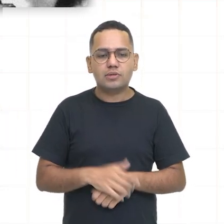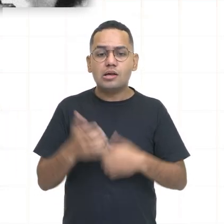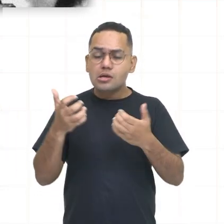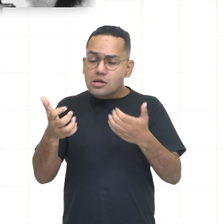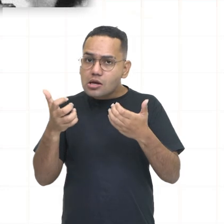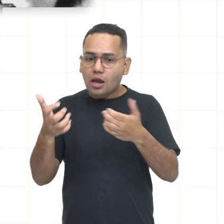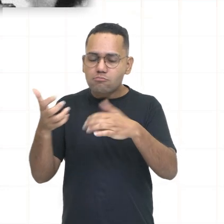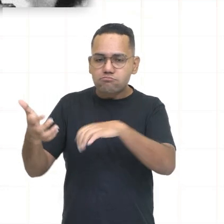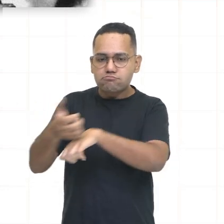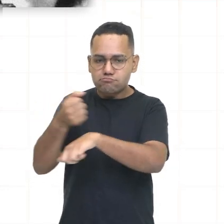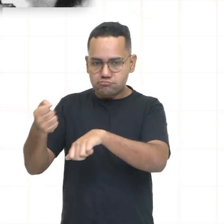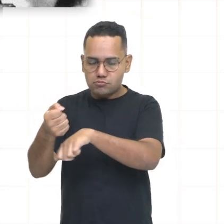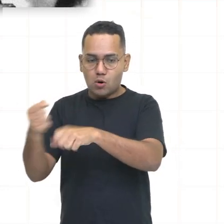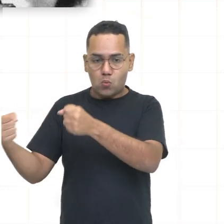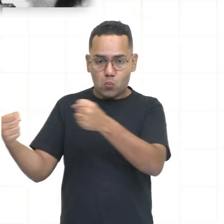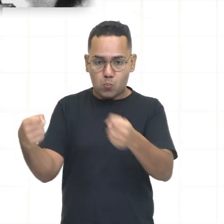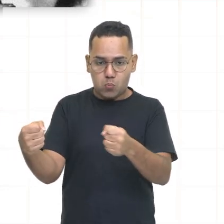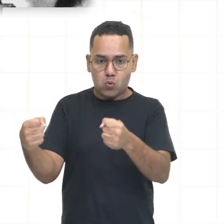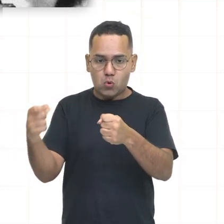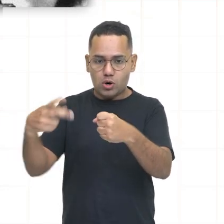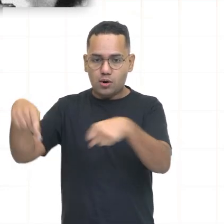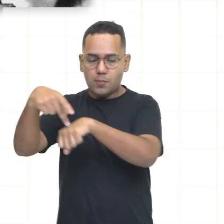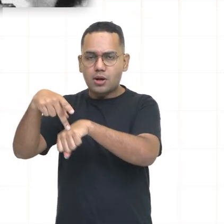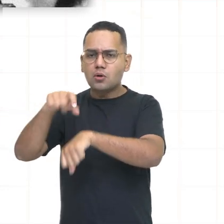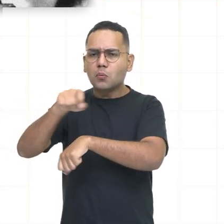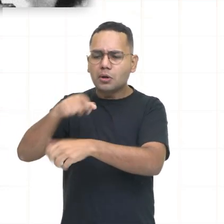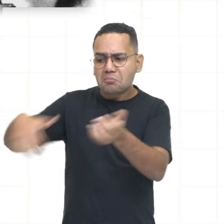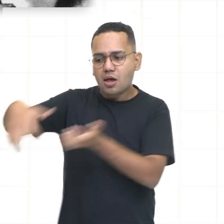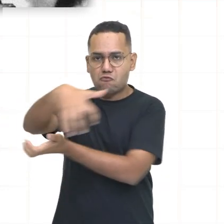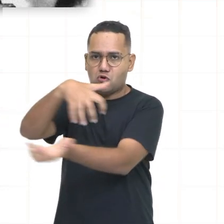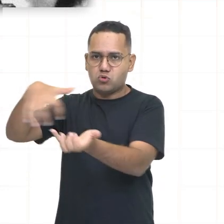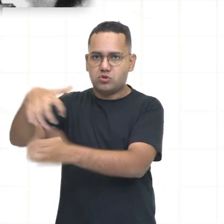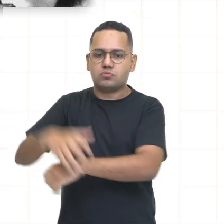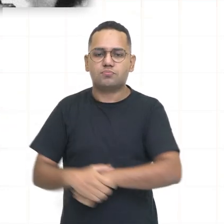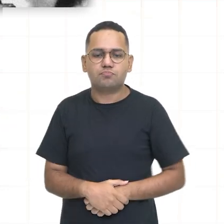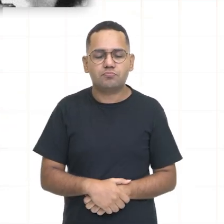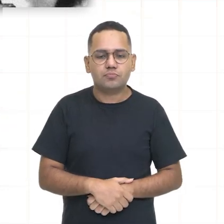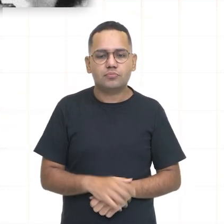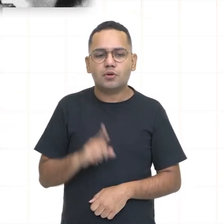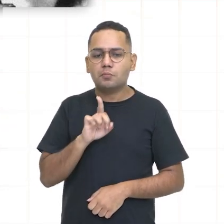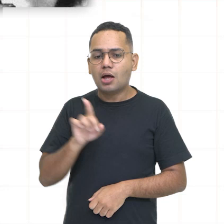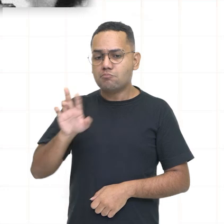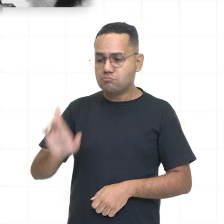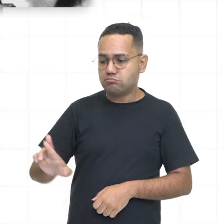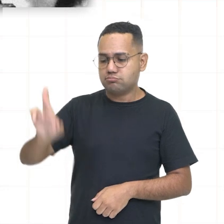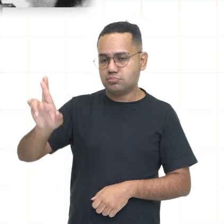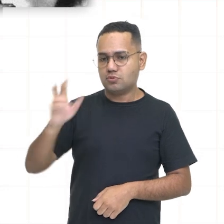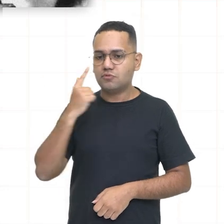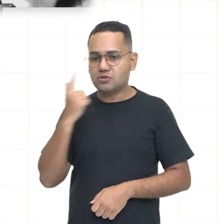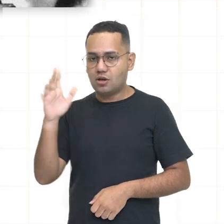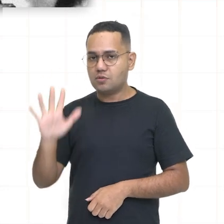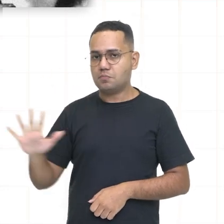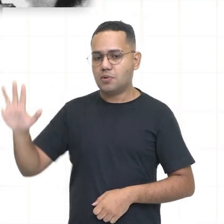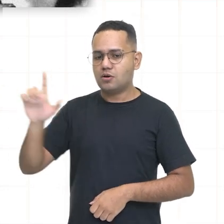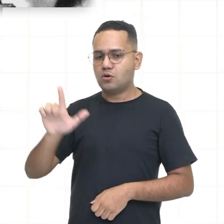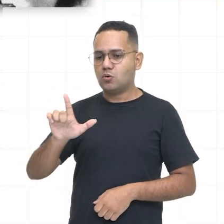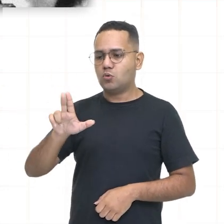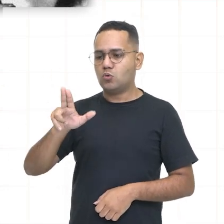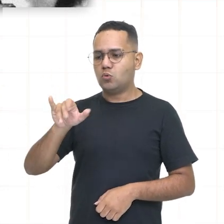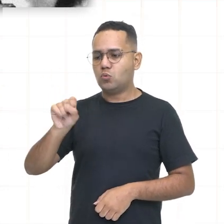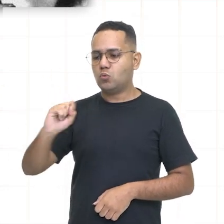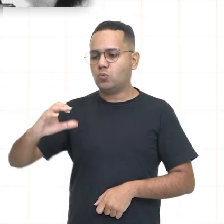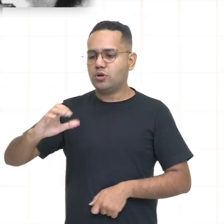buscava tomar o poder do país pela via revolucionária. E o grande líder desse grupo, esse camarada que está aí do lado de